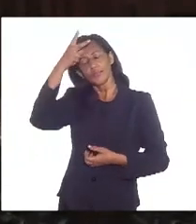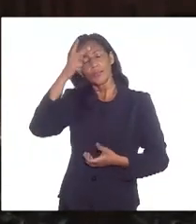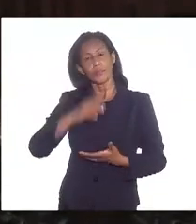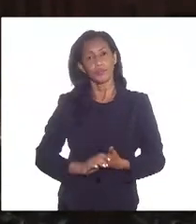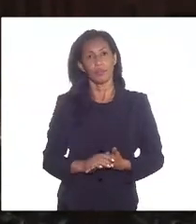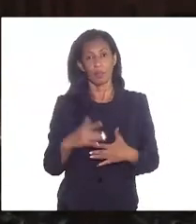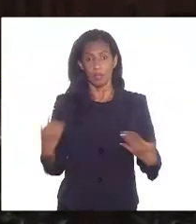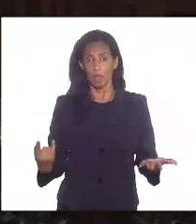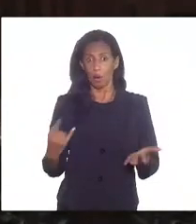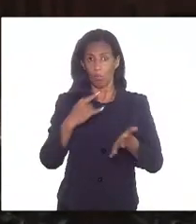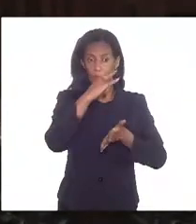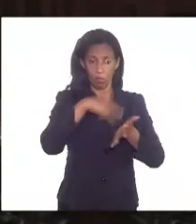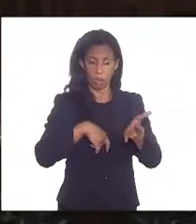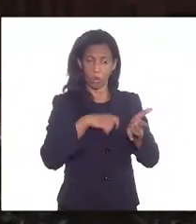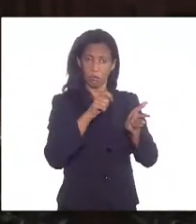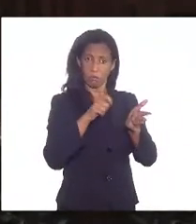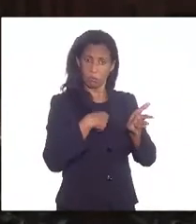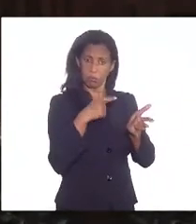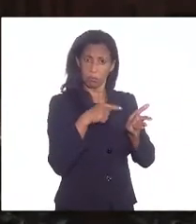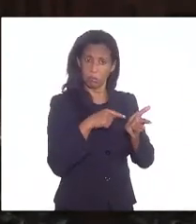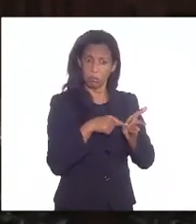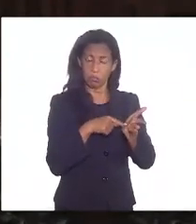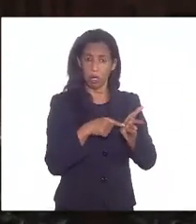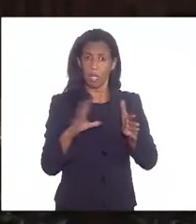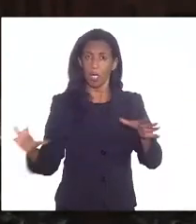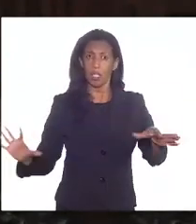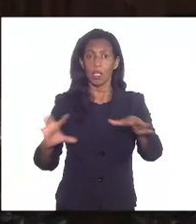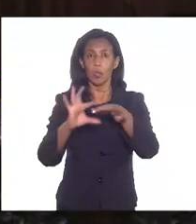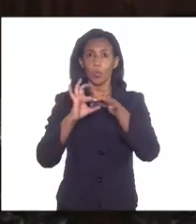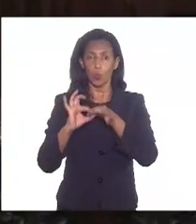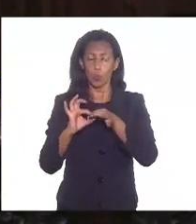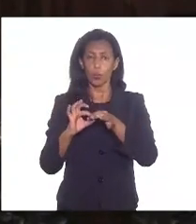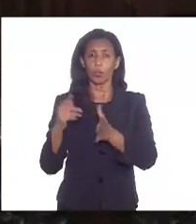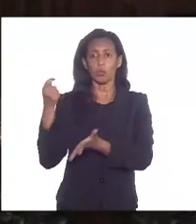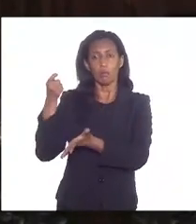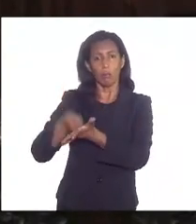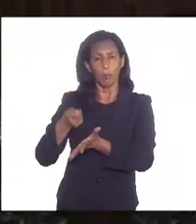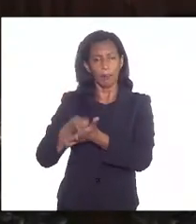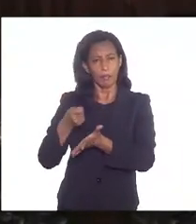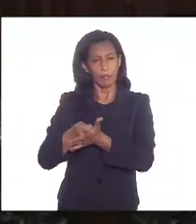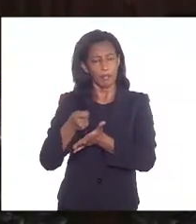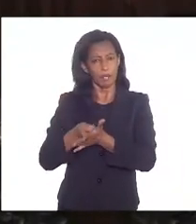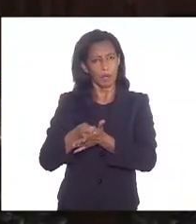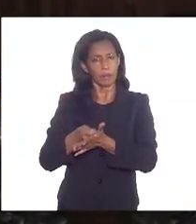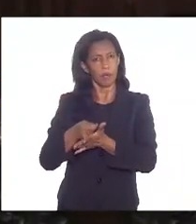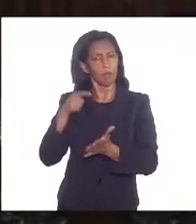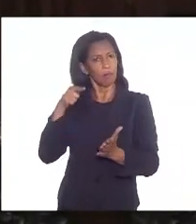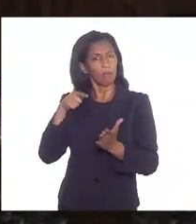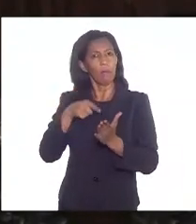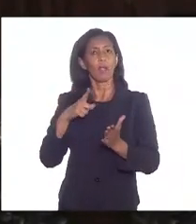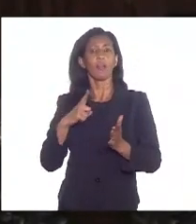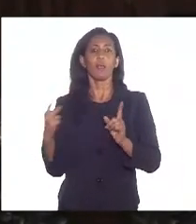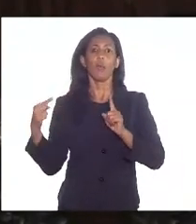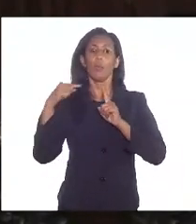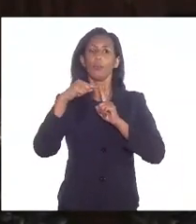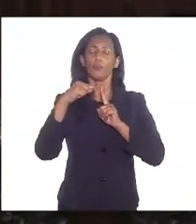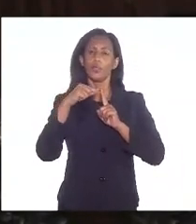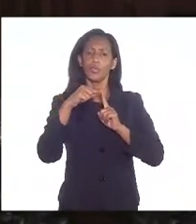acordo, ele une essas obrigações legais, né, para que tenha um